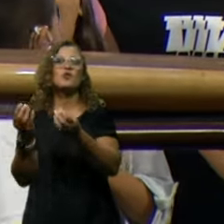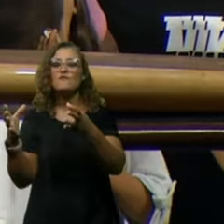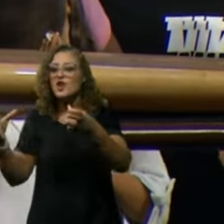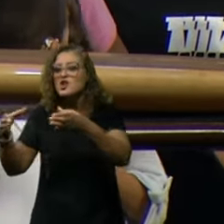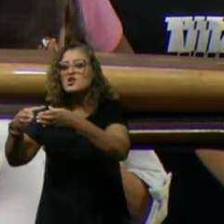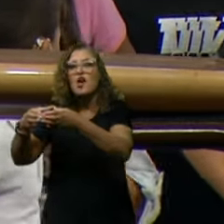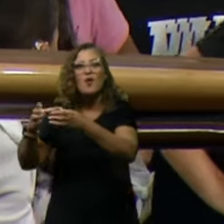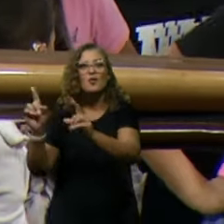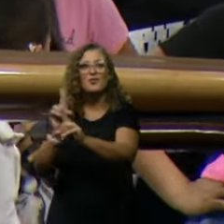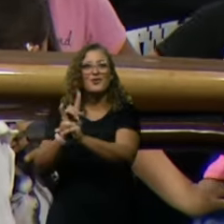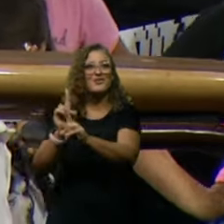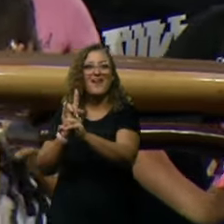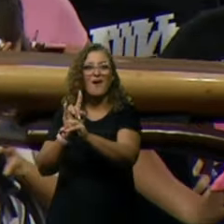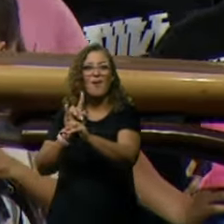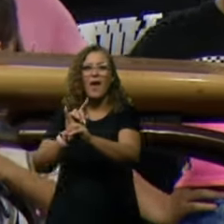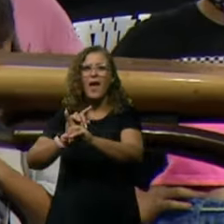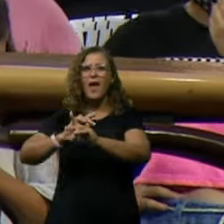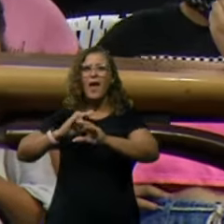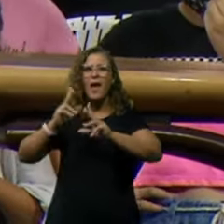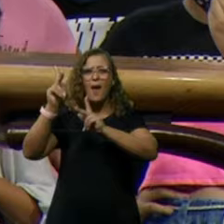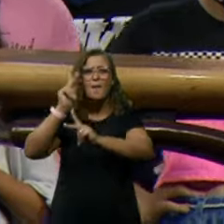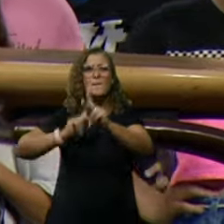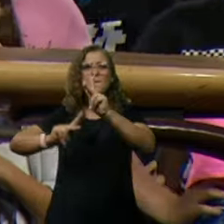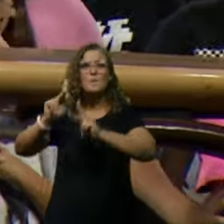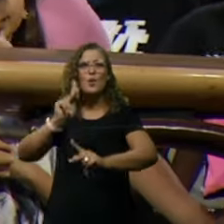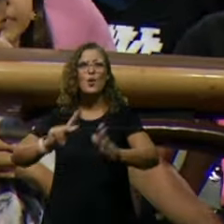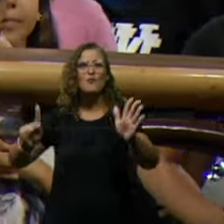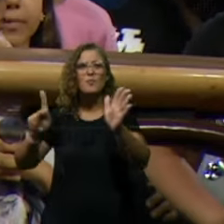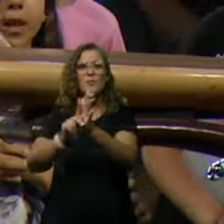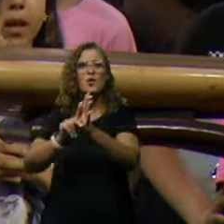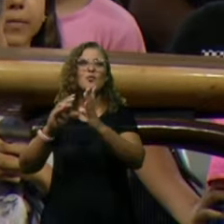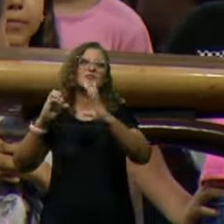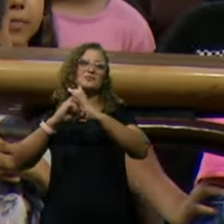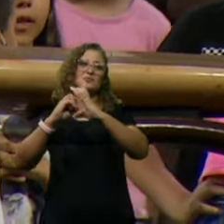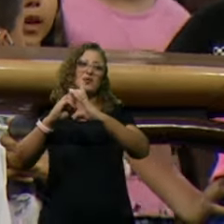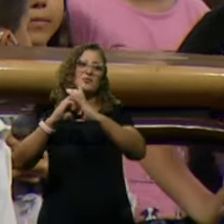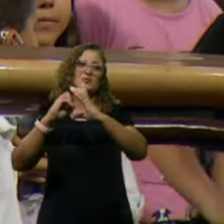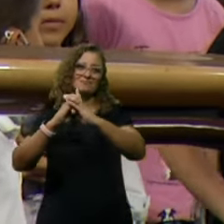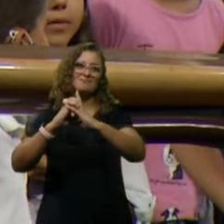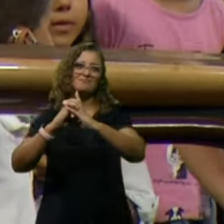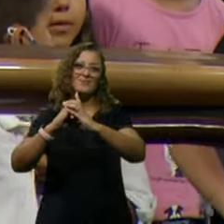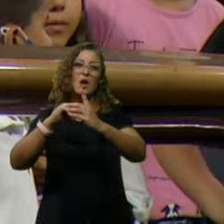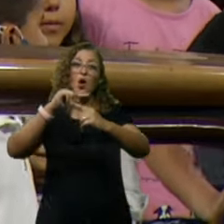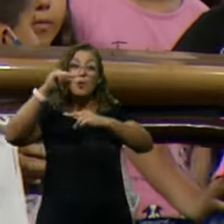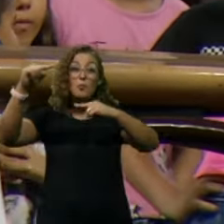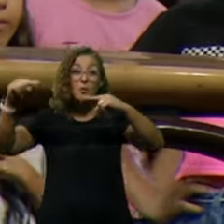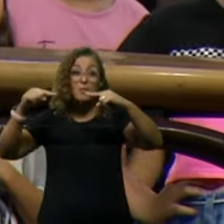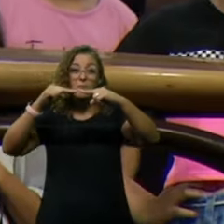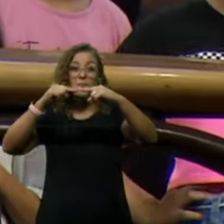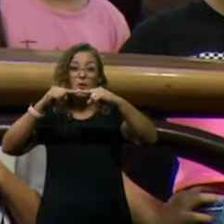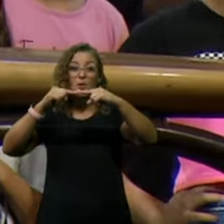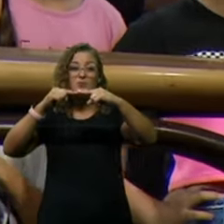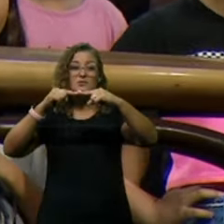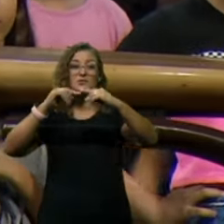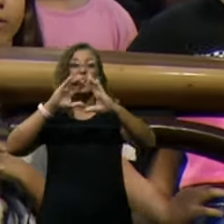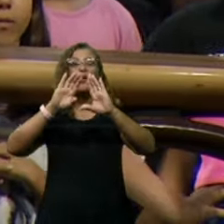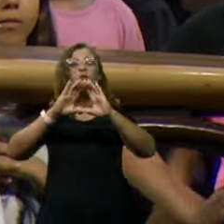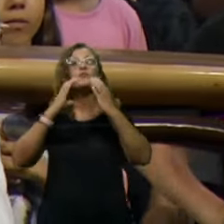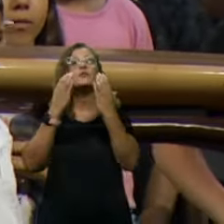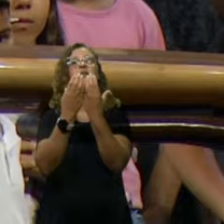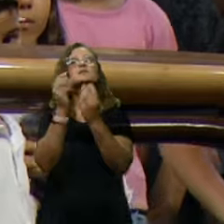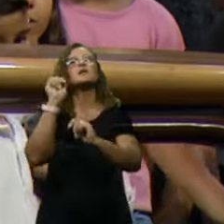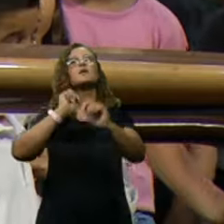essa conferência aqui tem um grande propósito um dos grandes propósitos dela é esse é